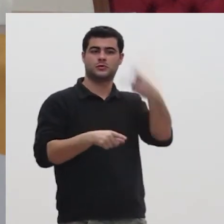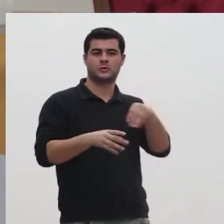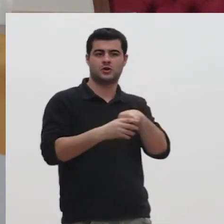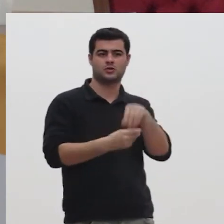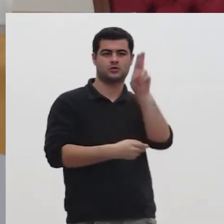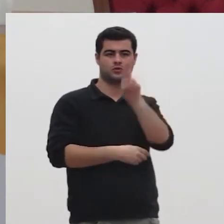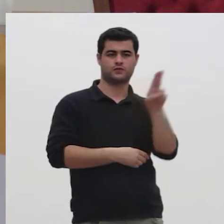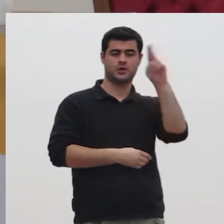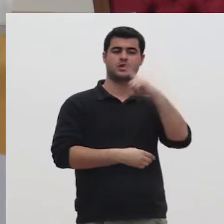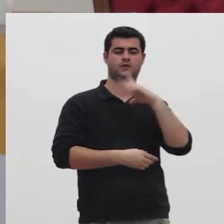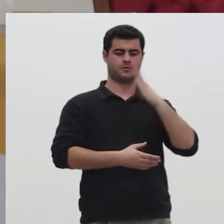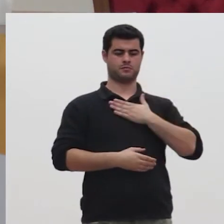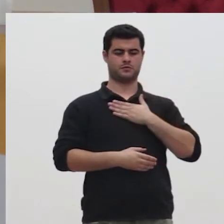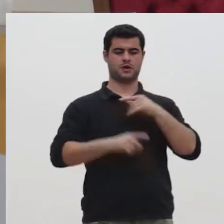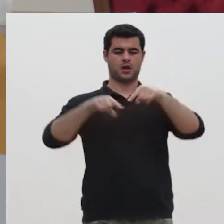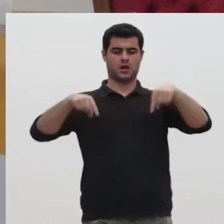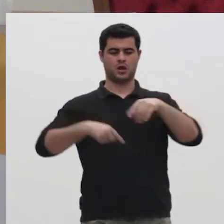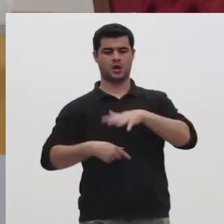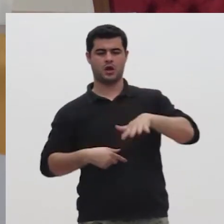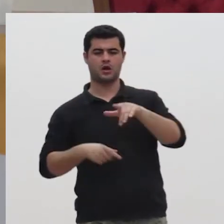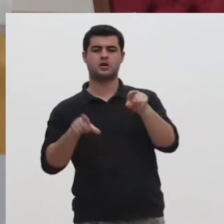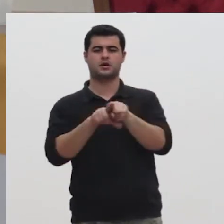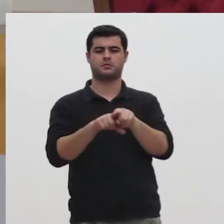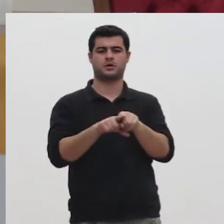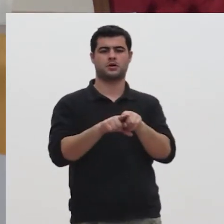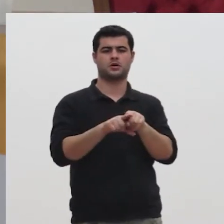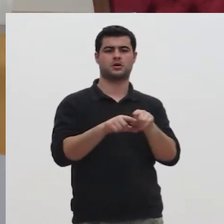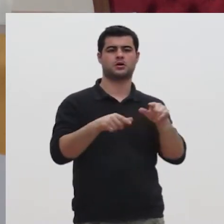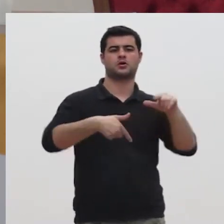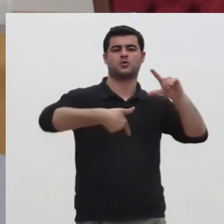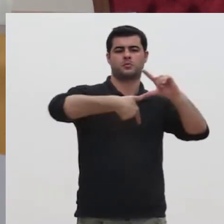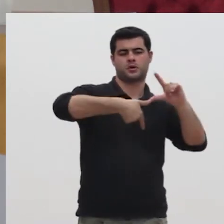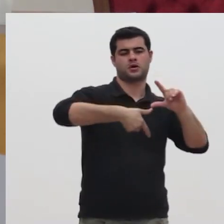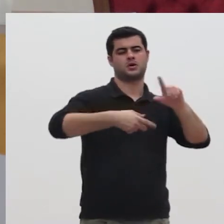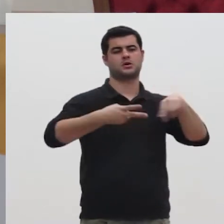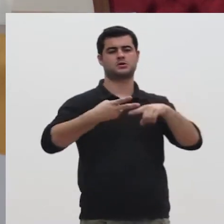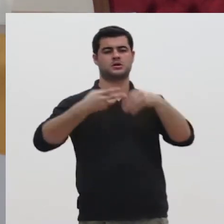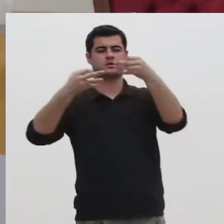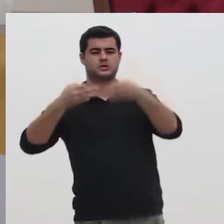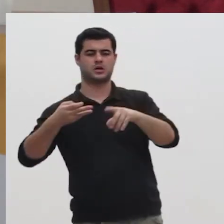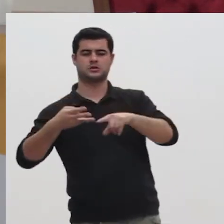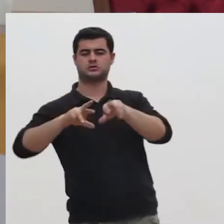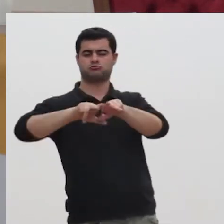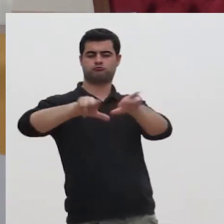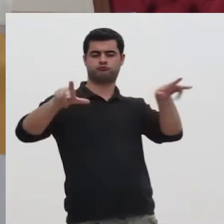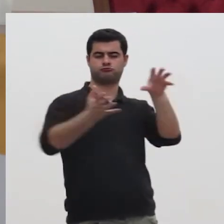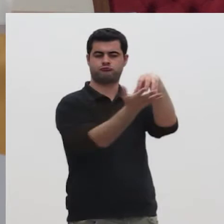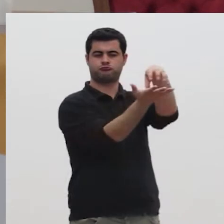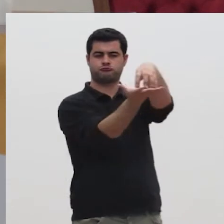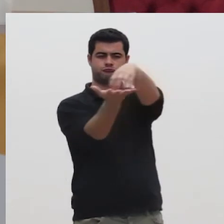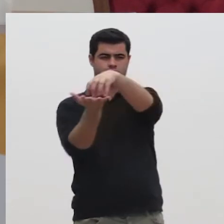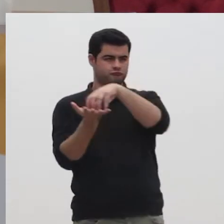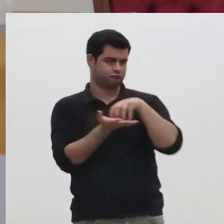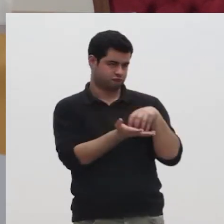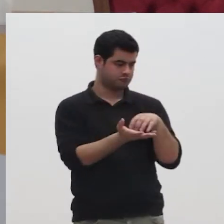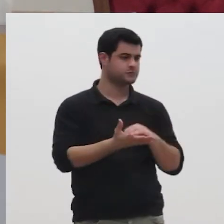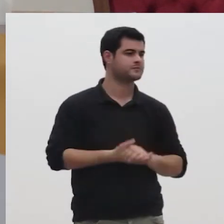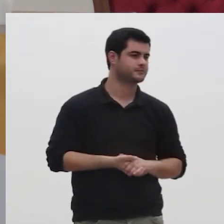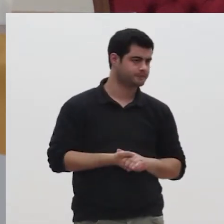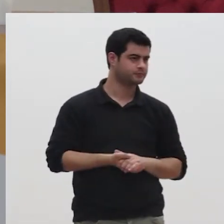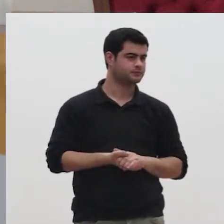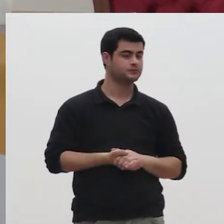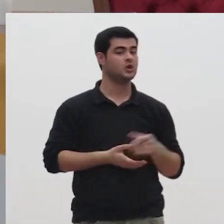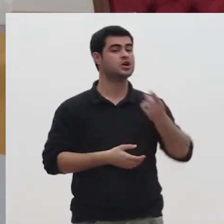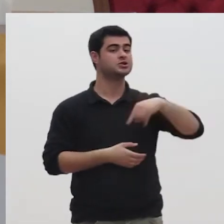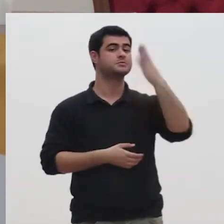aconteceu no meu setor, aconteceu no setor de exatas, aconteceu no setor de humanas, uma série de setores. Alguns setores que teve problemas específicos. Então, acho